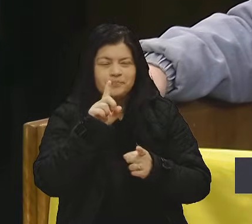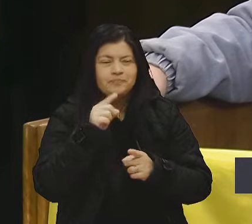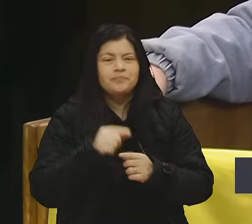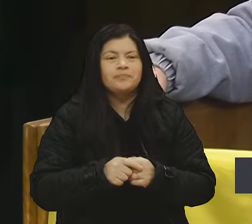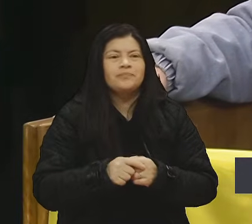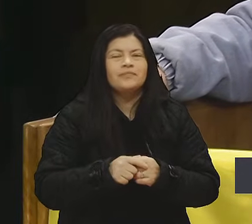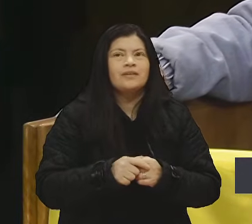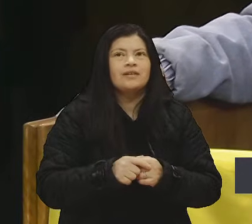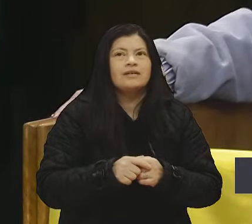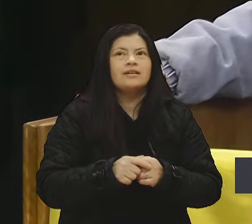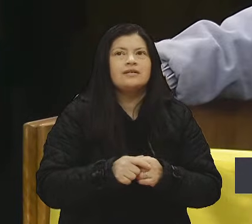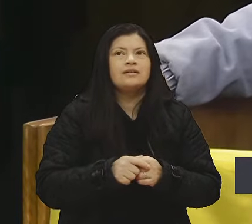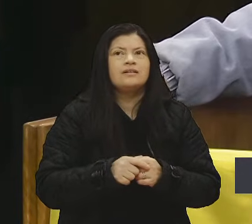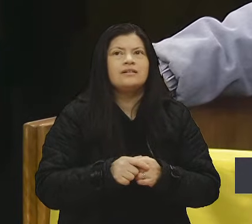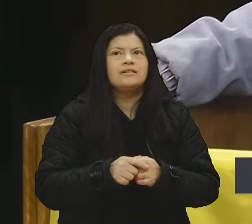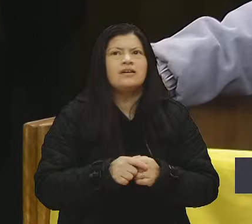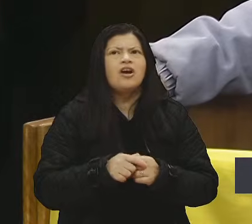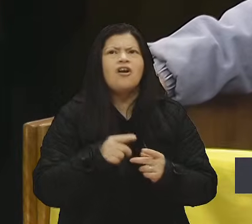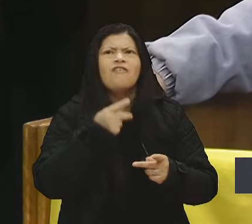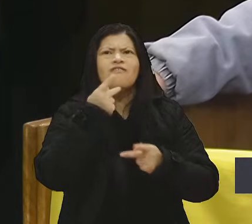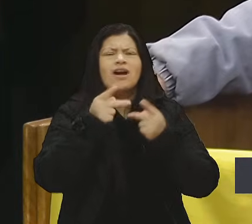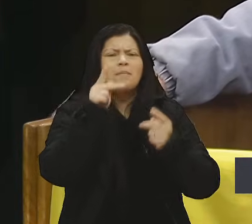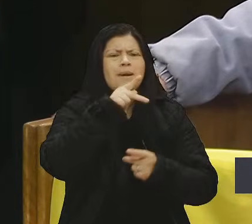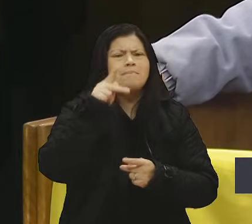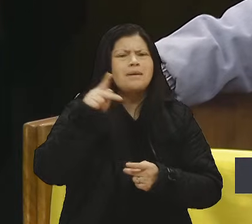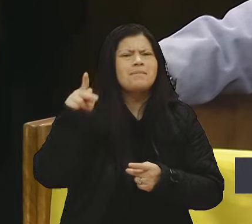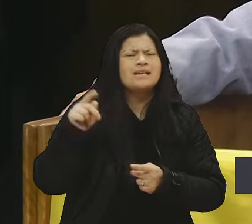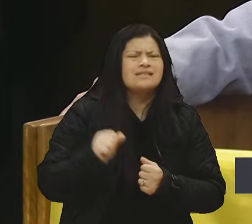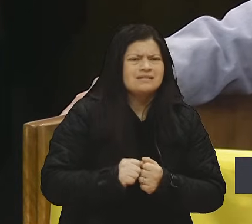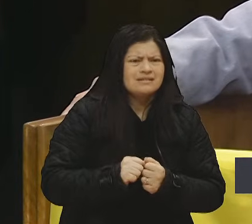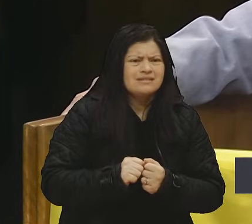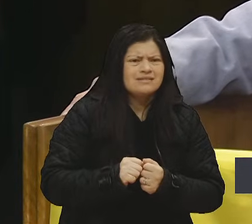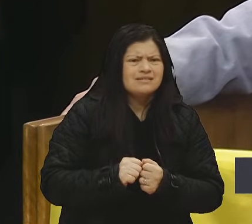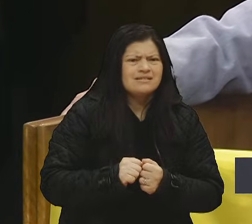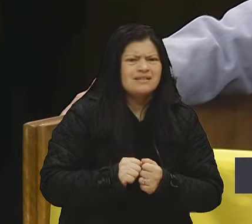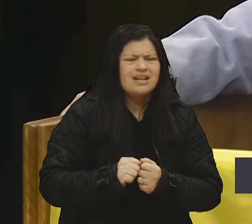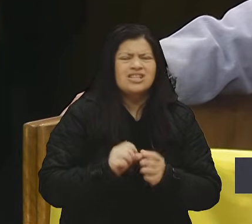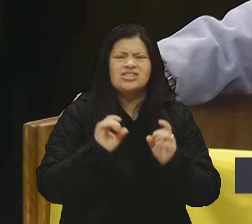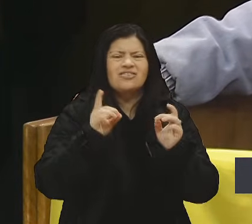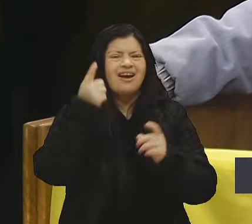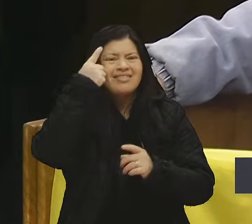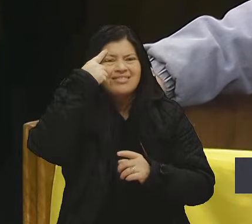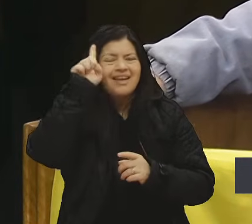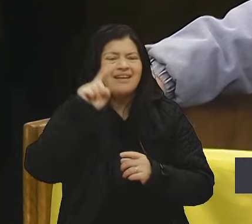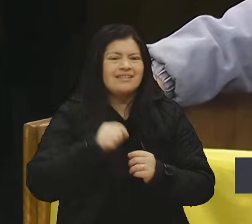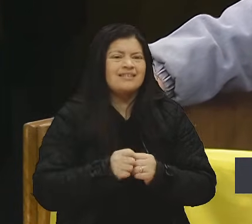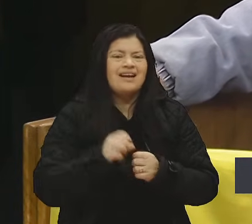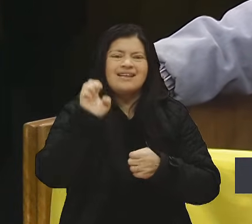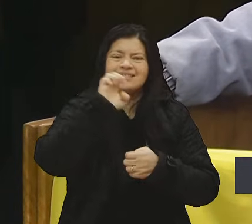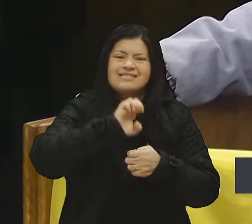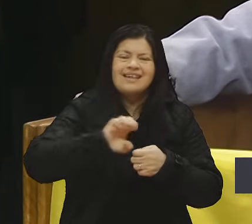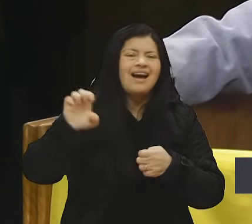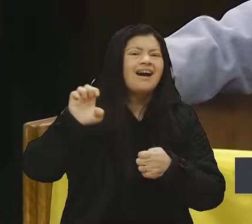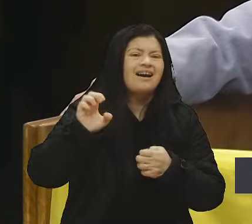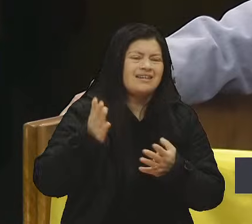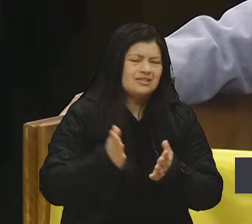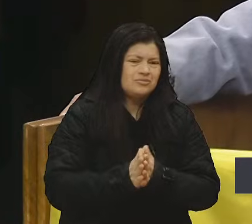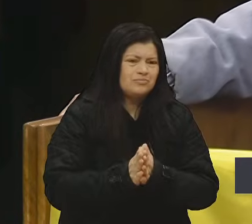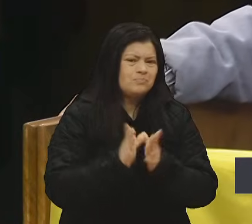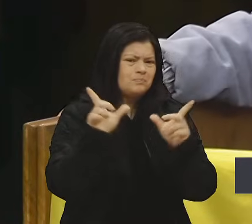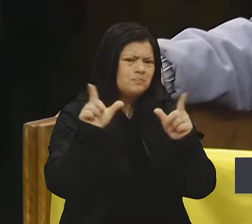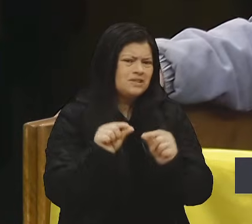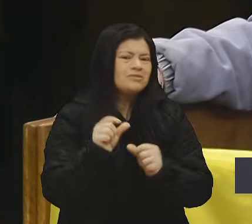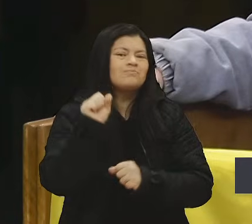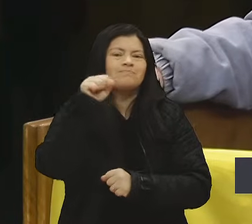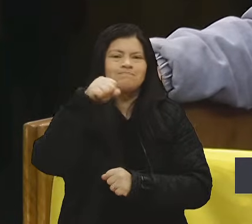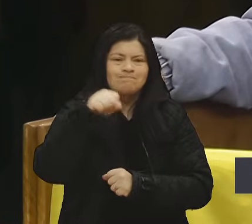ideologia. Pois eu digo que PPPs é extremamente ideológico. É o Estado mínimo, sim,